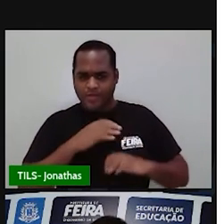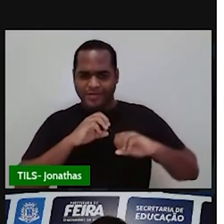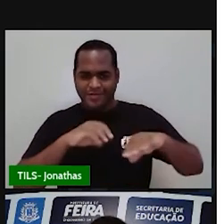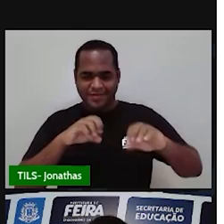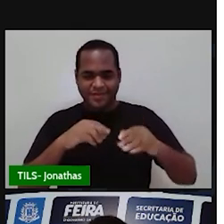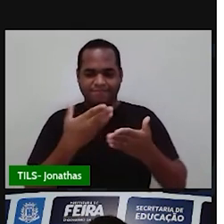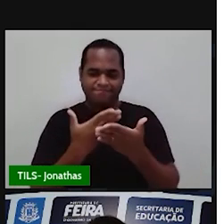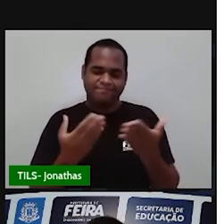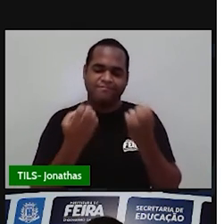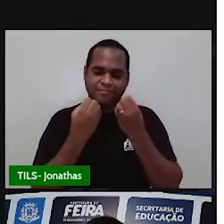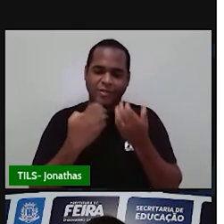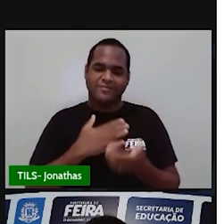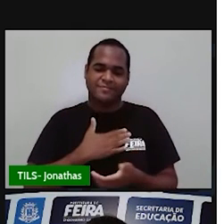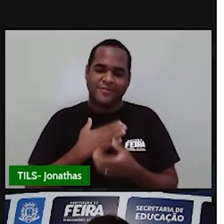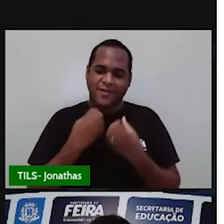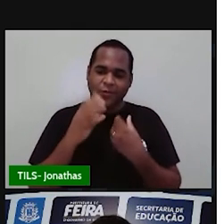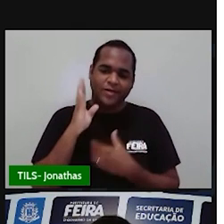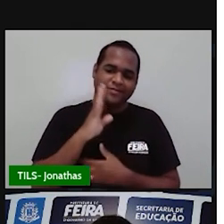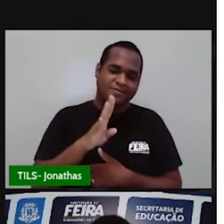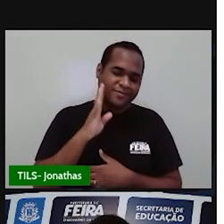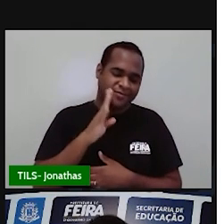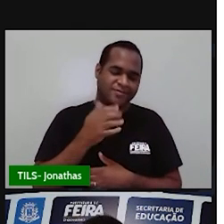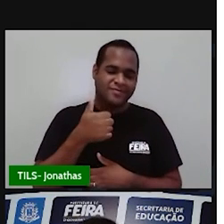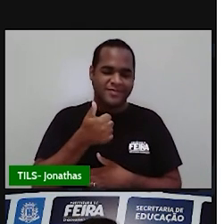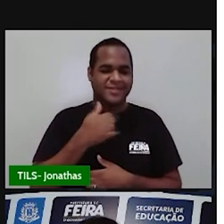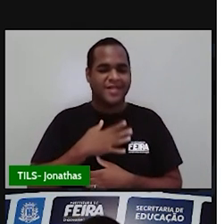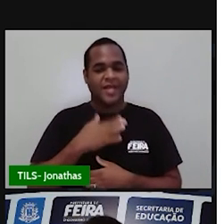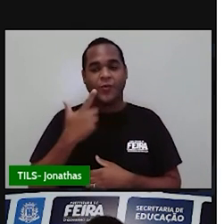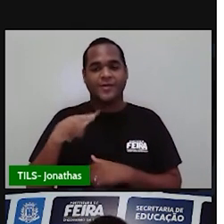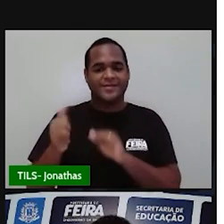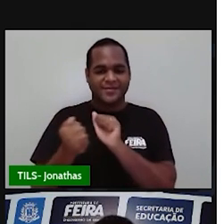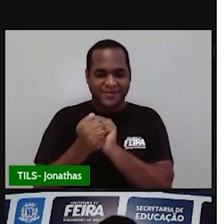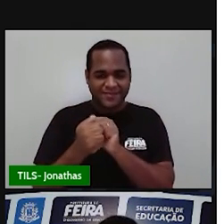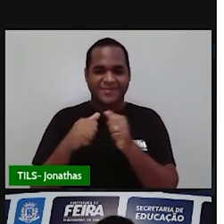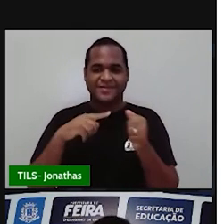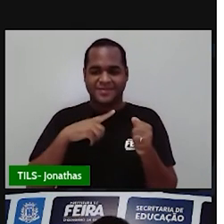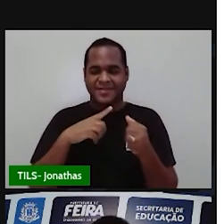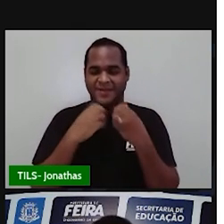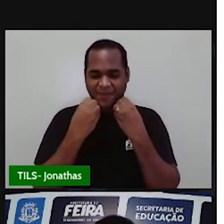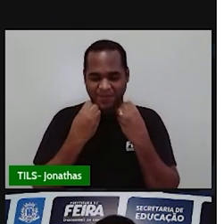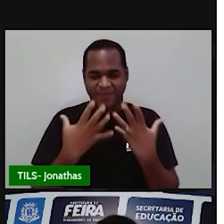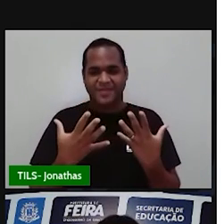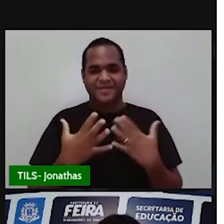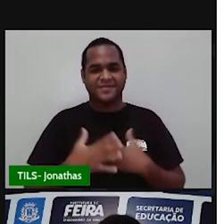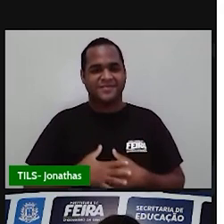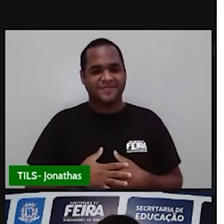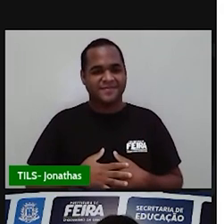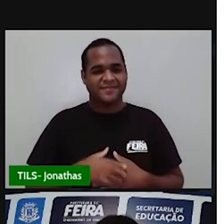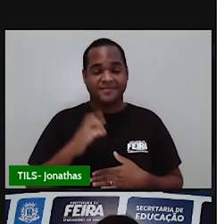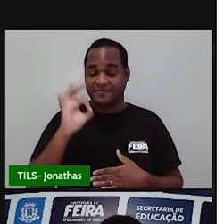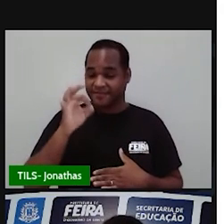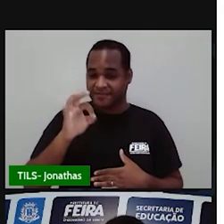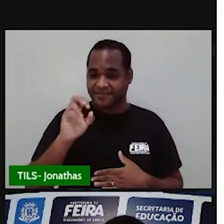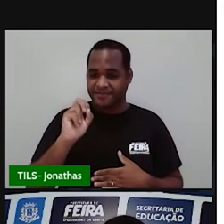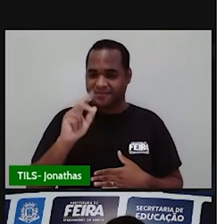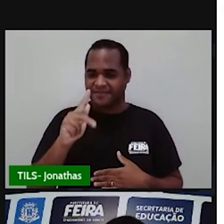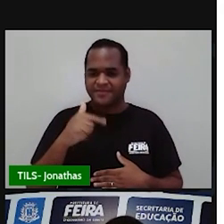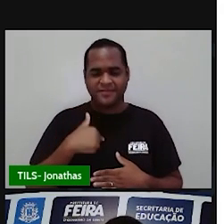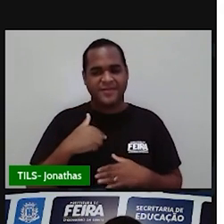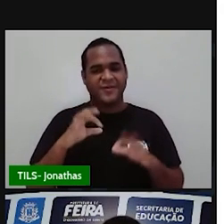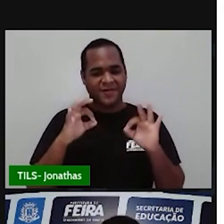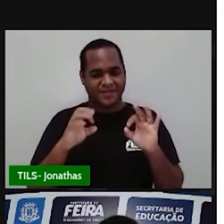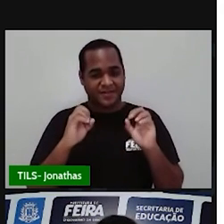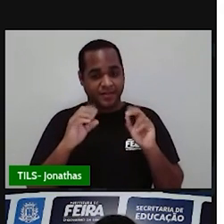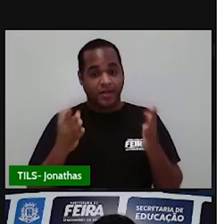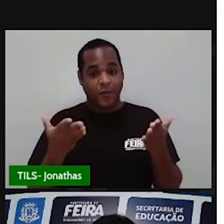Eu espero que sim. Para mim foi muito legal poder estar mais uma vez aqui com você. Certo? Bom, então é isso